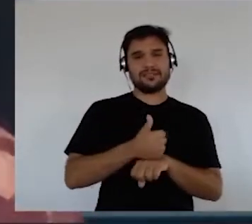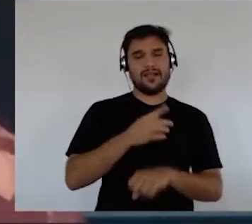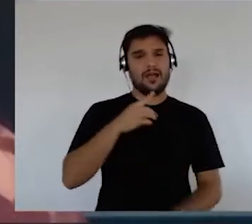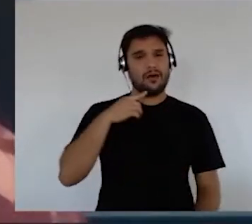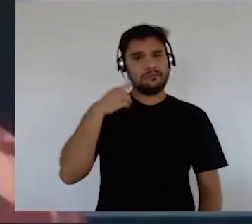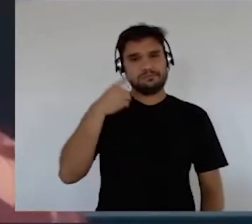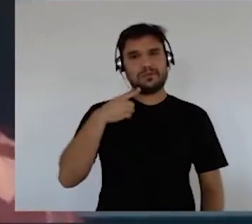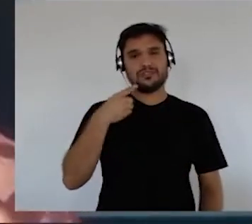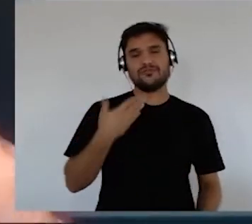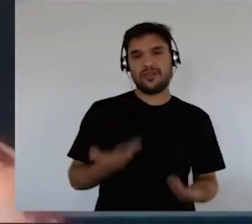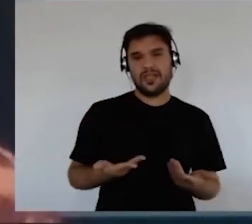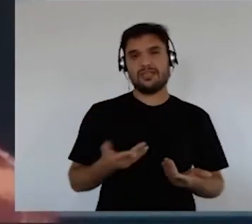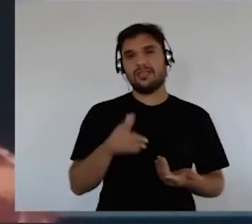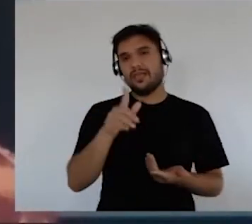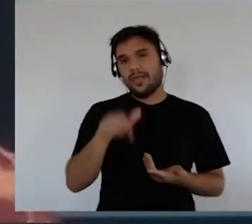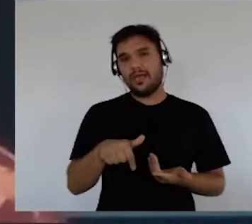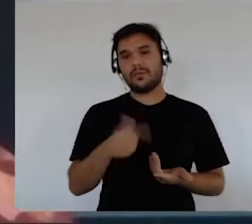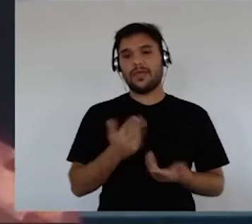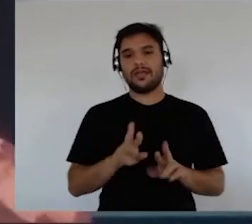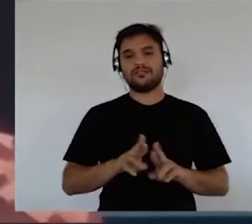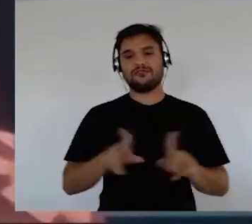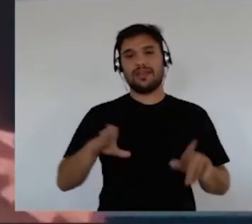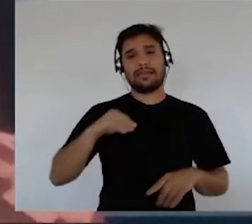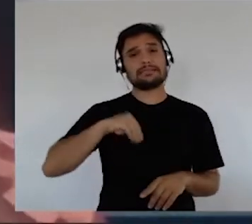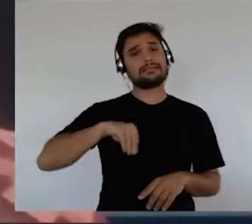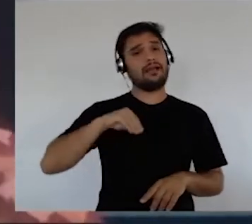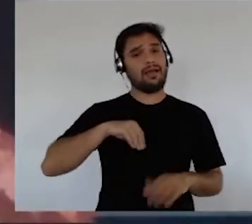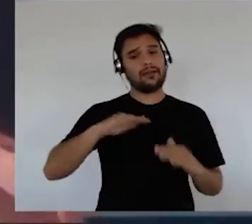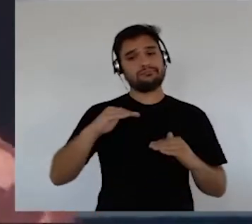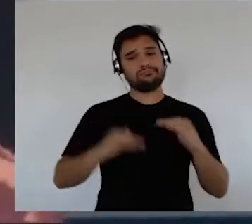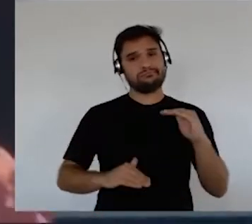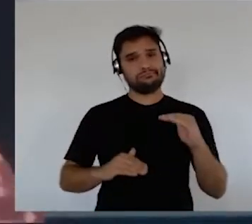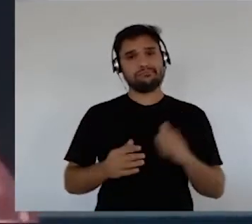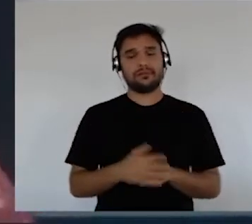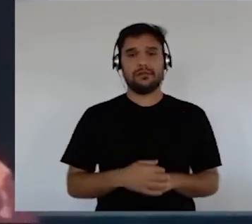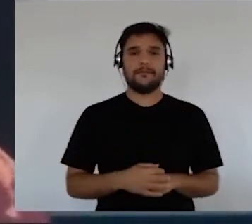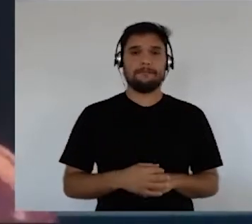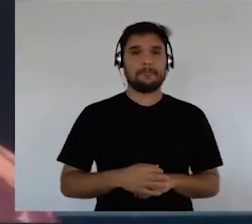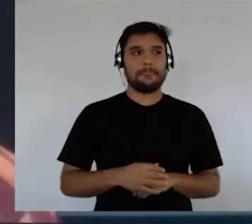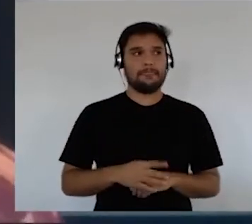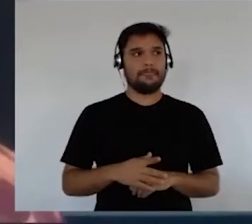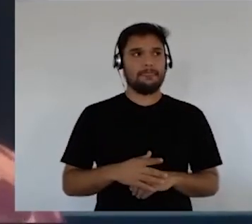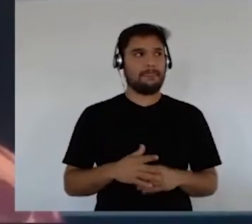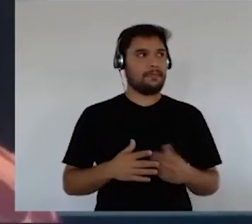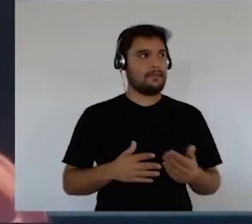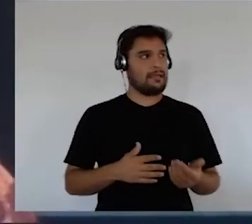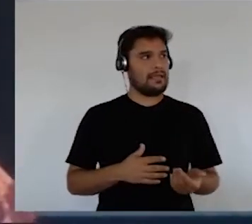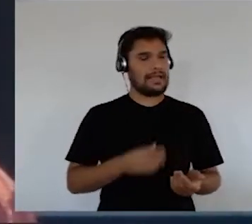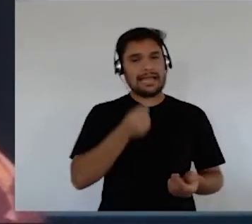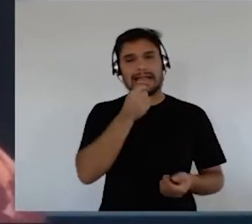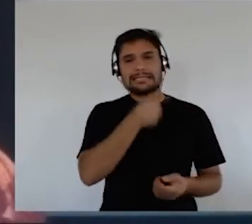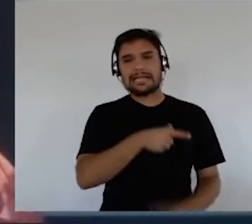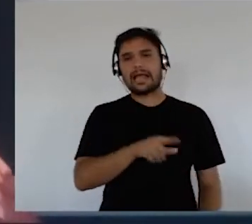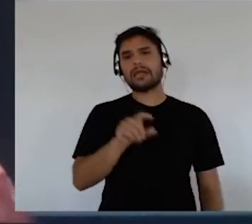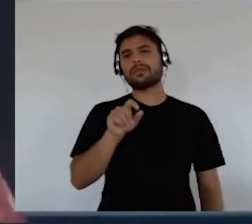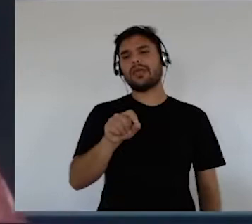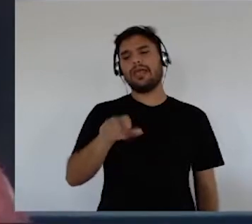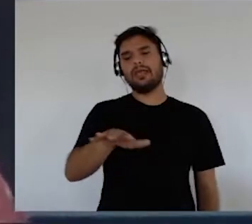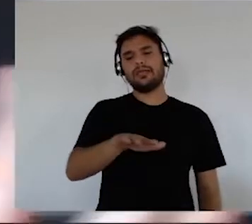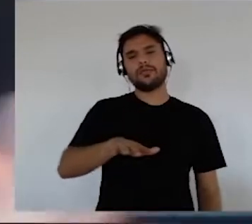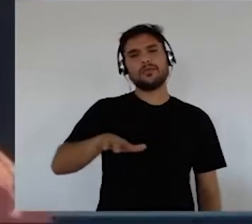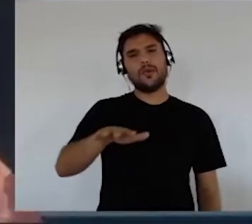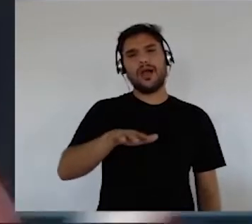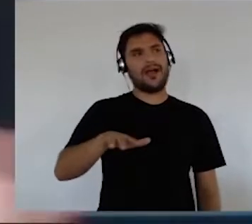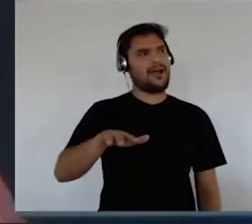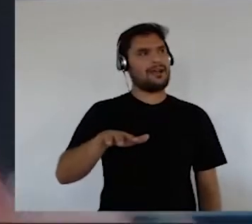da profissão é a diferença de remuneração. E é engraçado a gente falar sobre isso, porque a gente vive numa área que